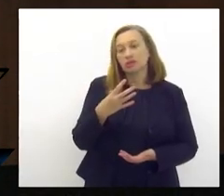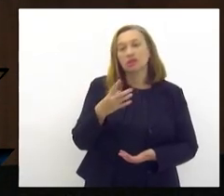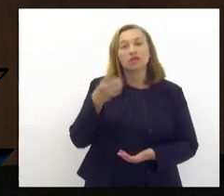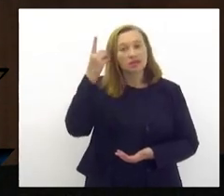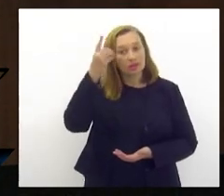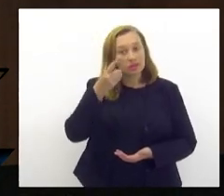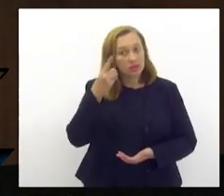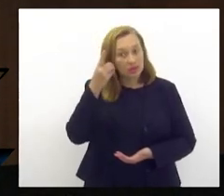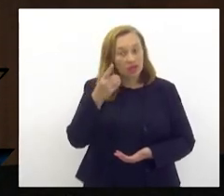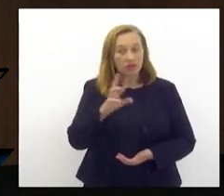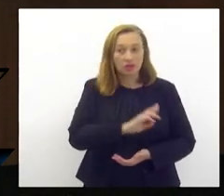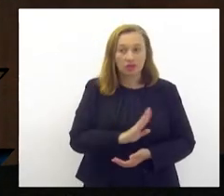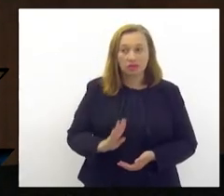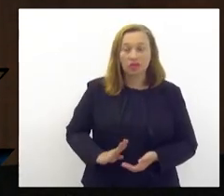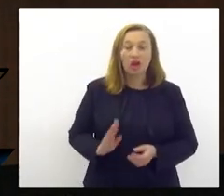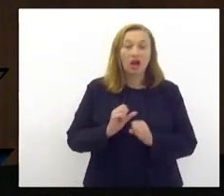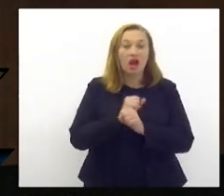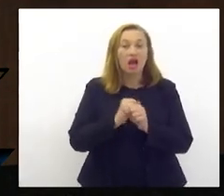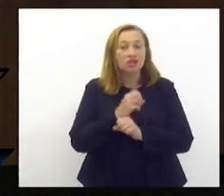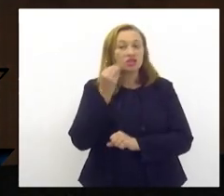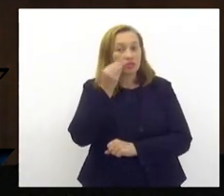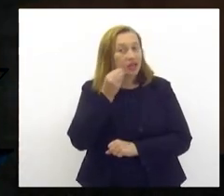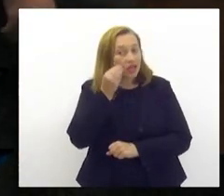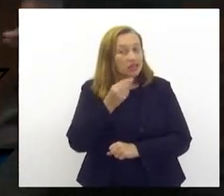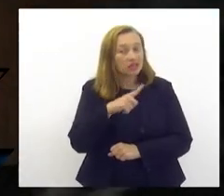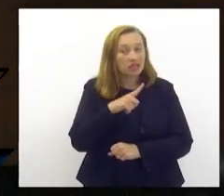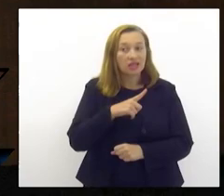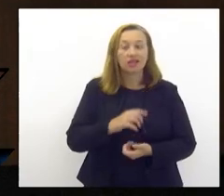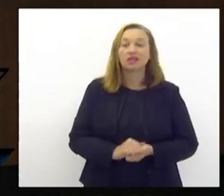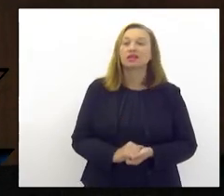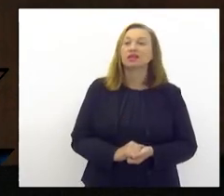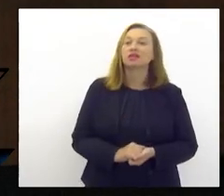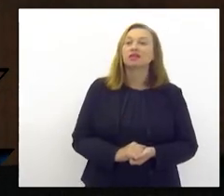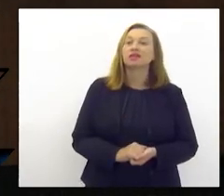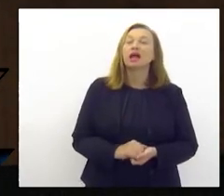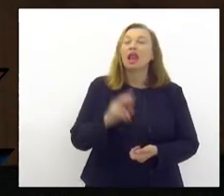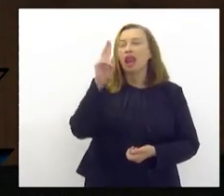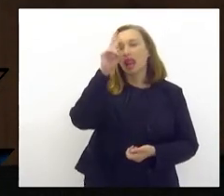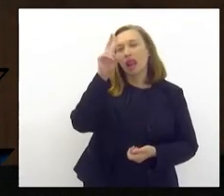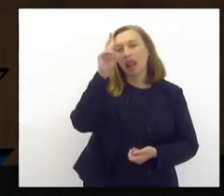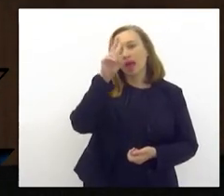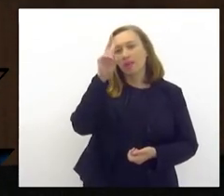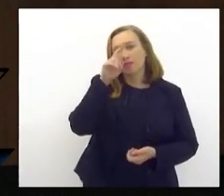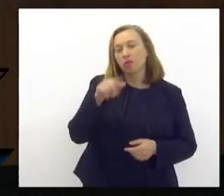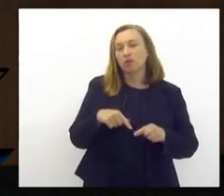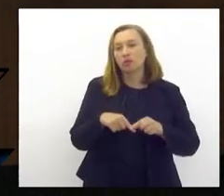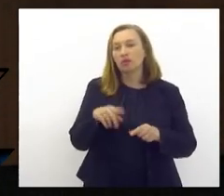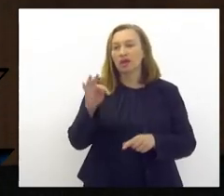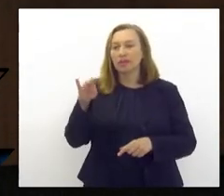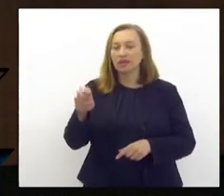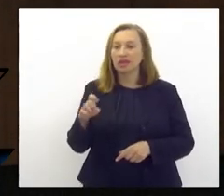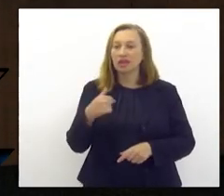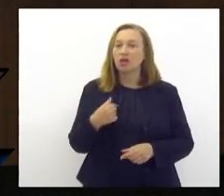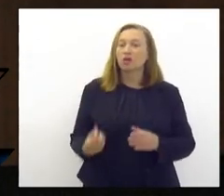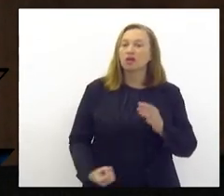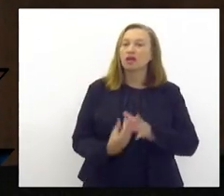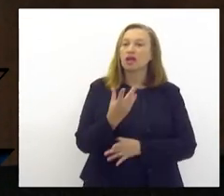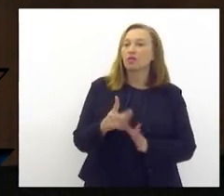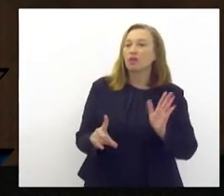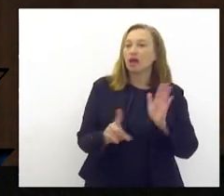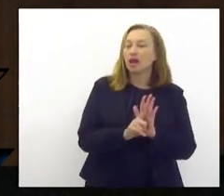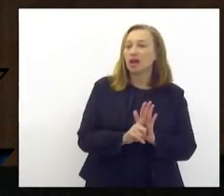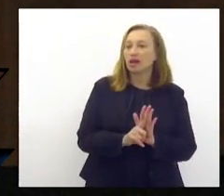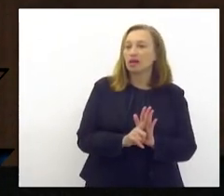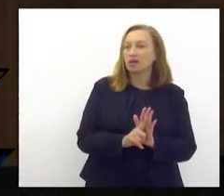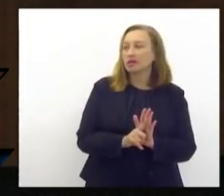ter alguns anos de experiência. Alguém me lembrou no gabinete que eu sou autor de uma lei